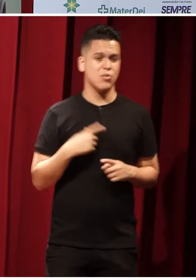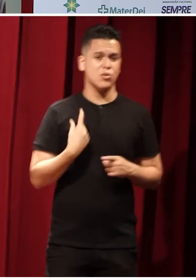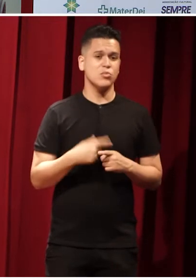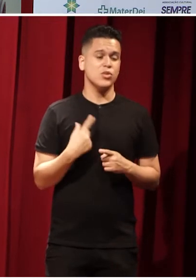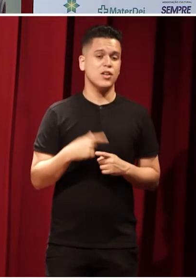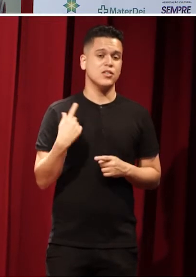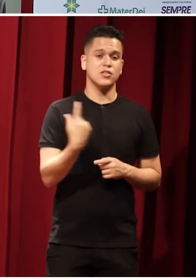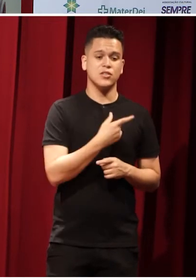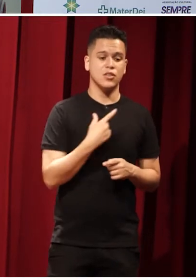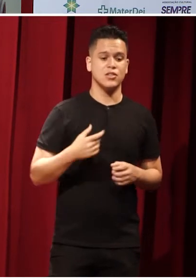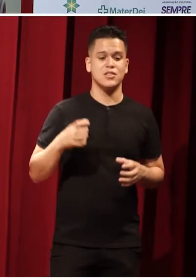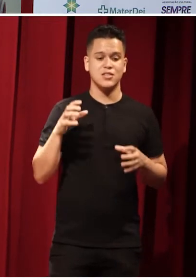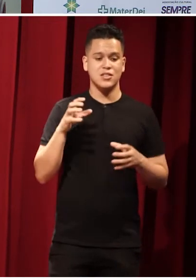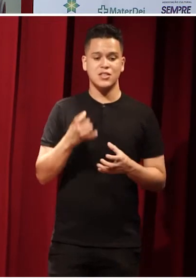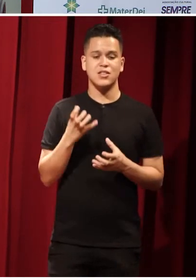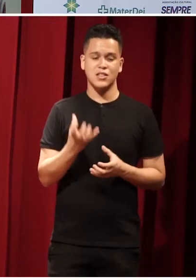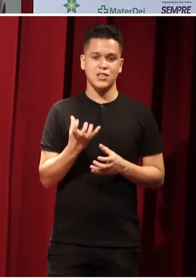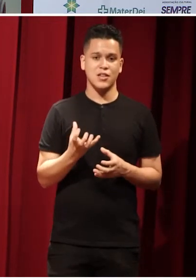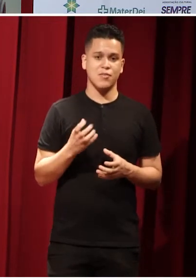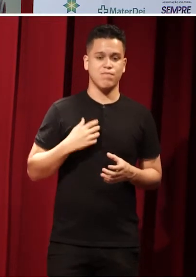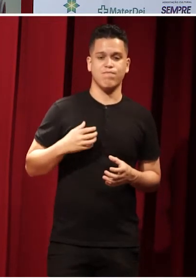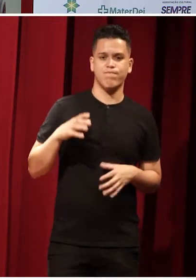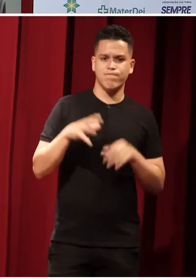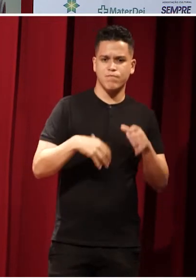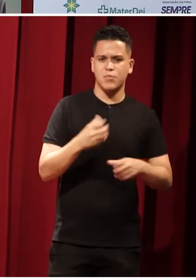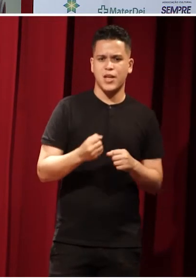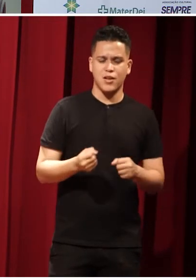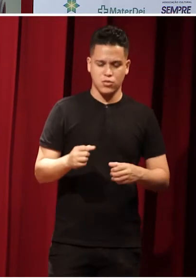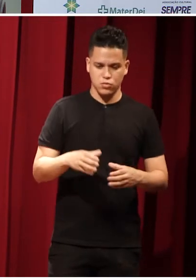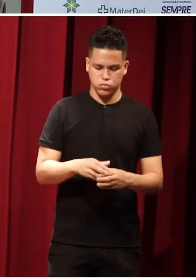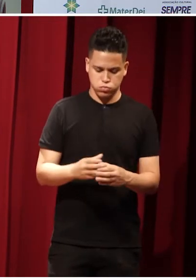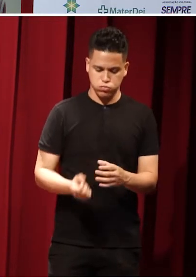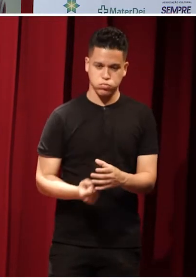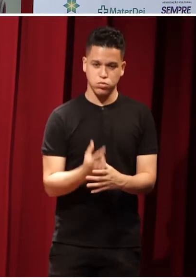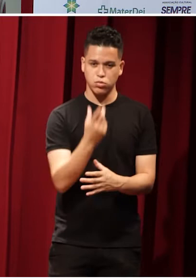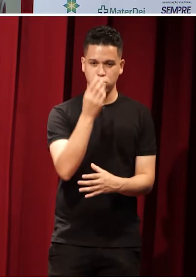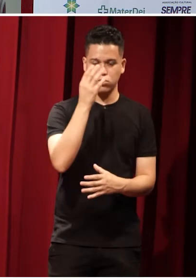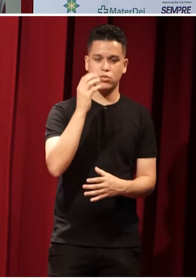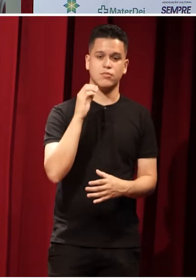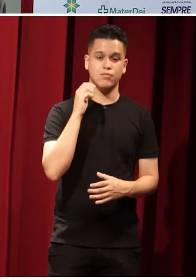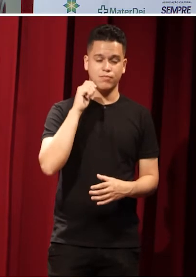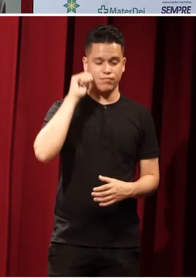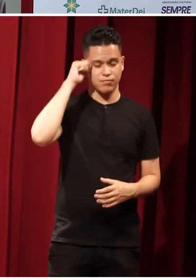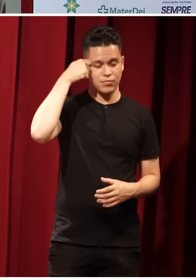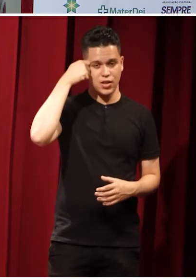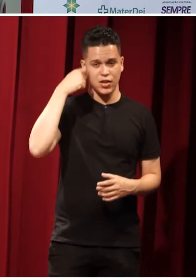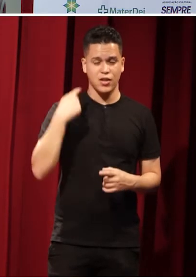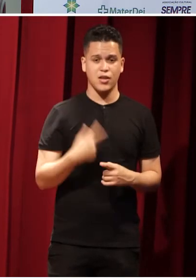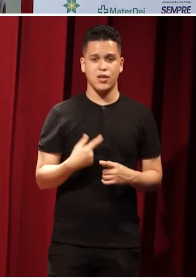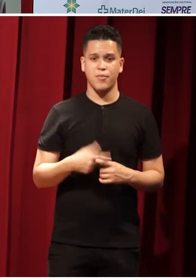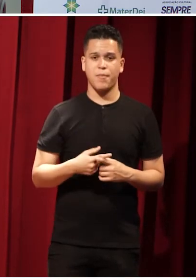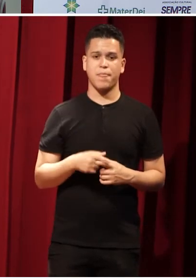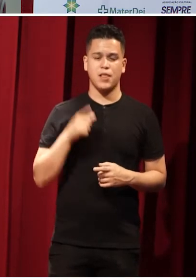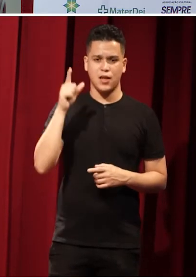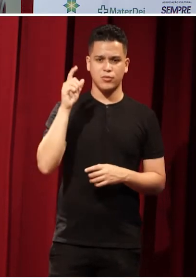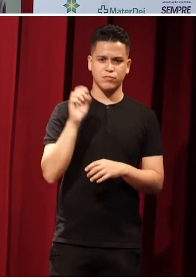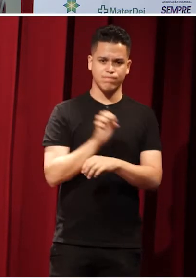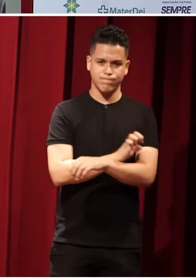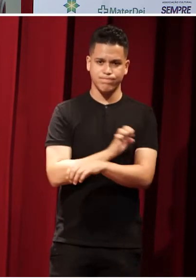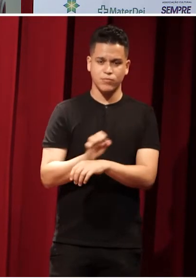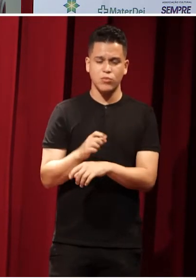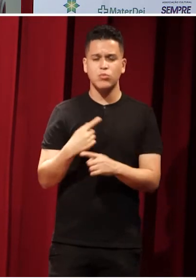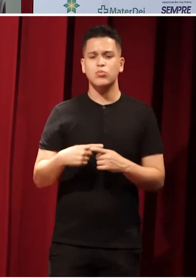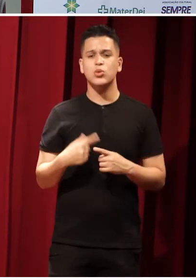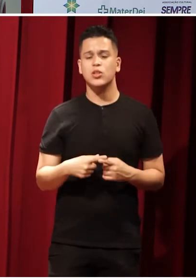explorar petróleo nas áreas que eram consideradas de reserva? Porque a gente vai estimular a